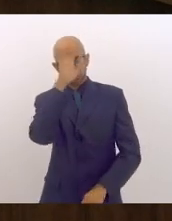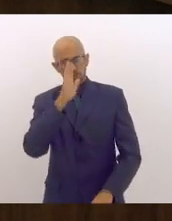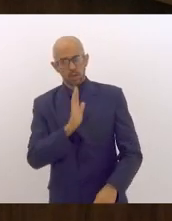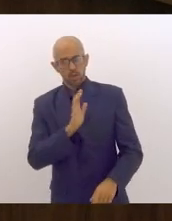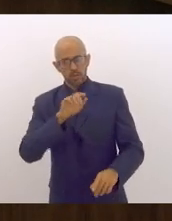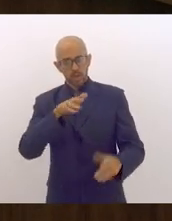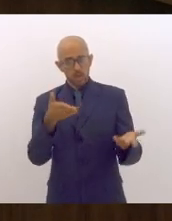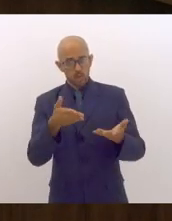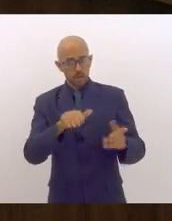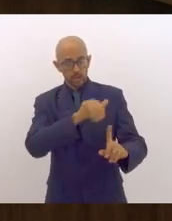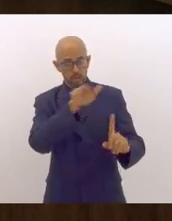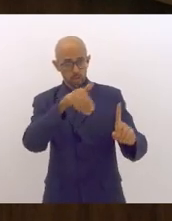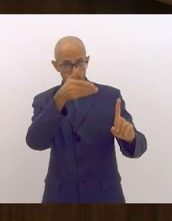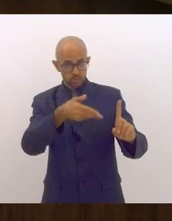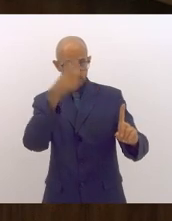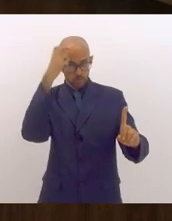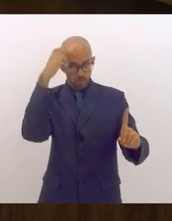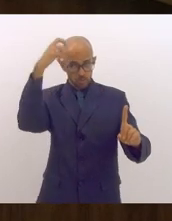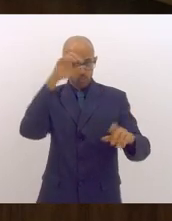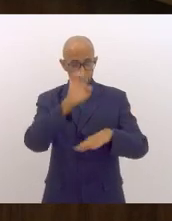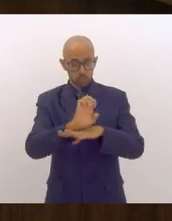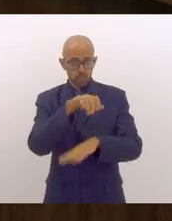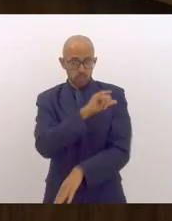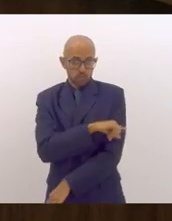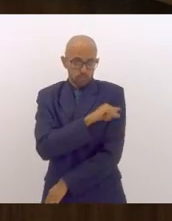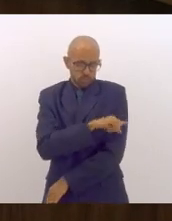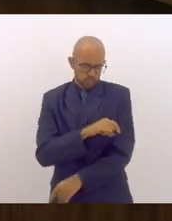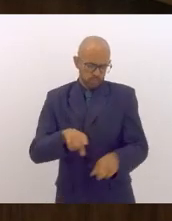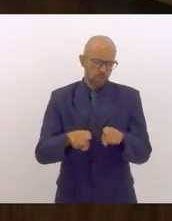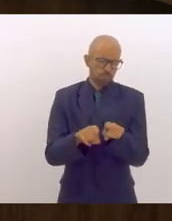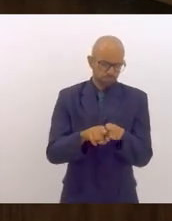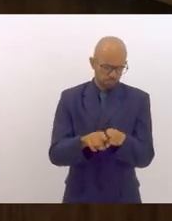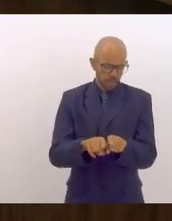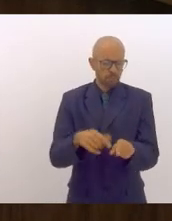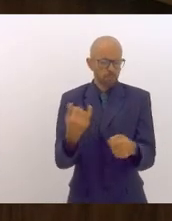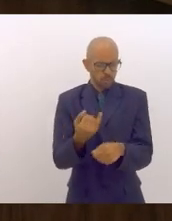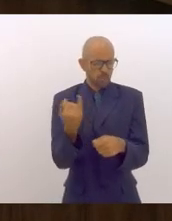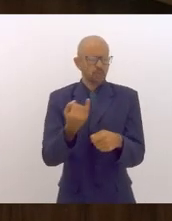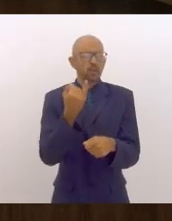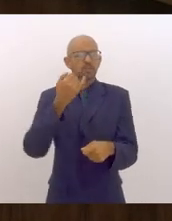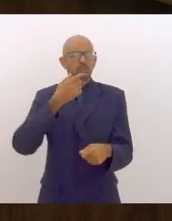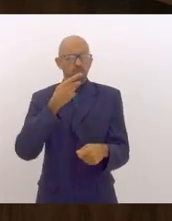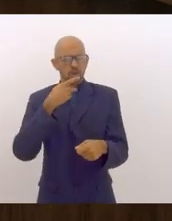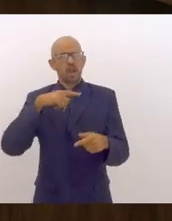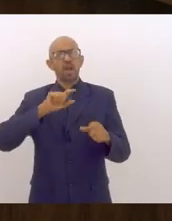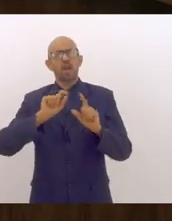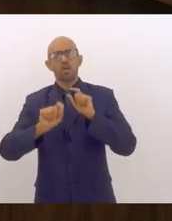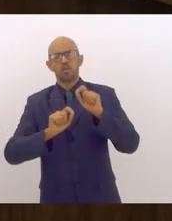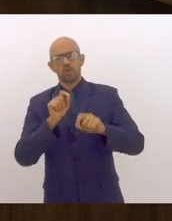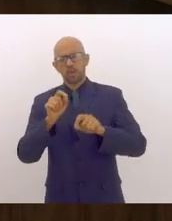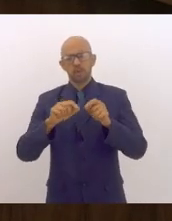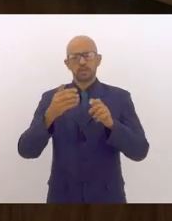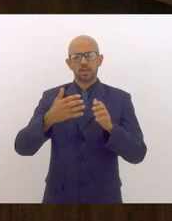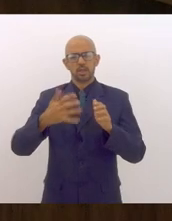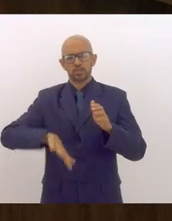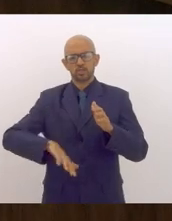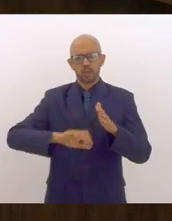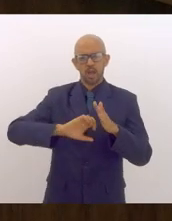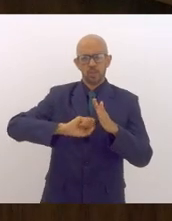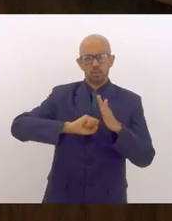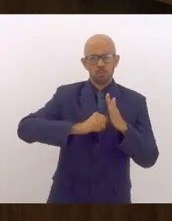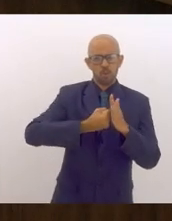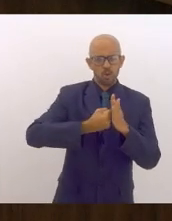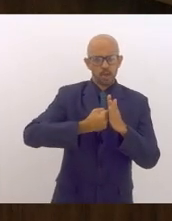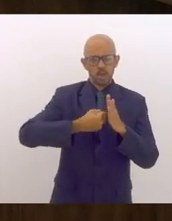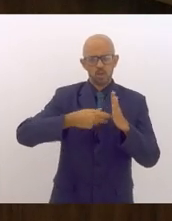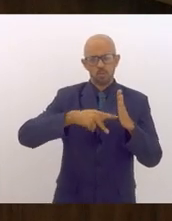cultural e material do Estado do Rio de Janeiro. E, em segundo lugar, também destacar a importância de termos derrubado o veto do